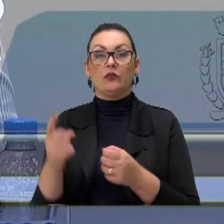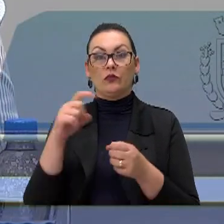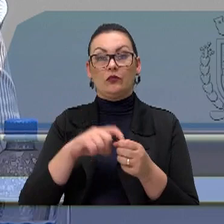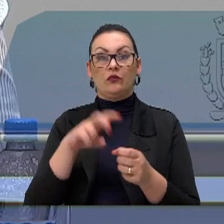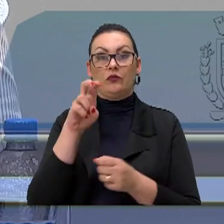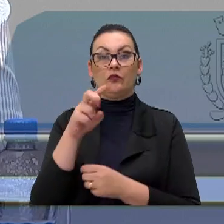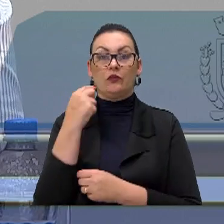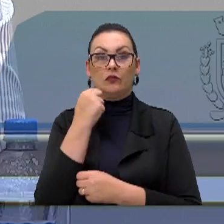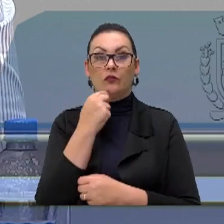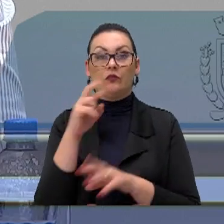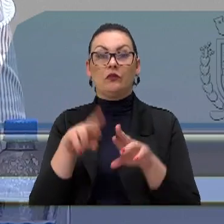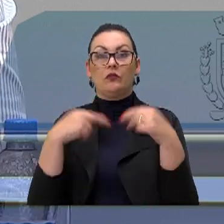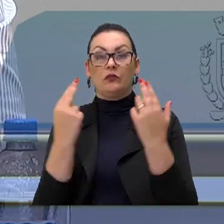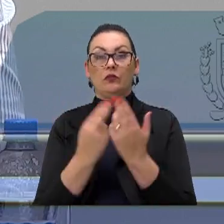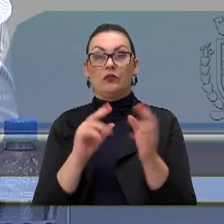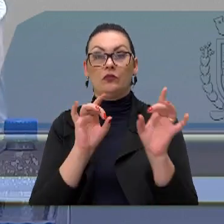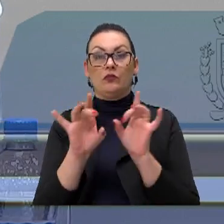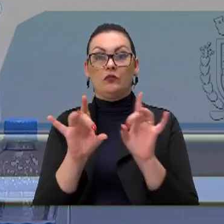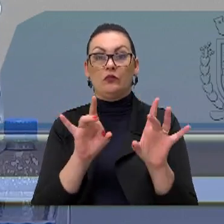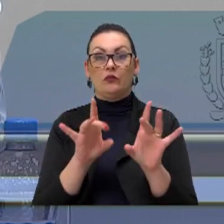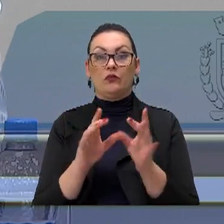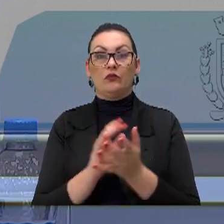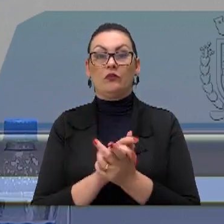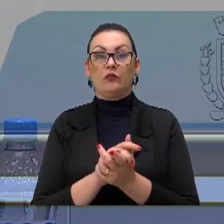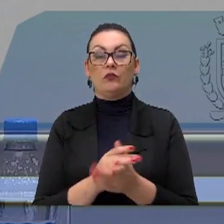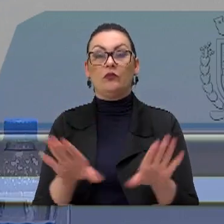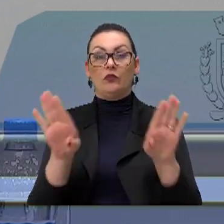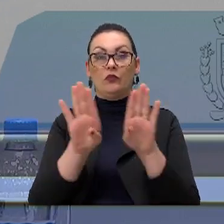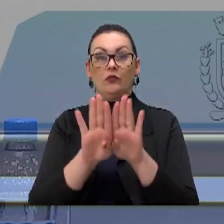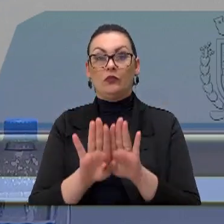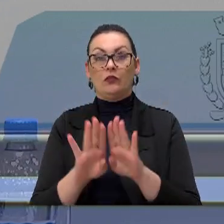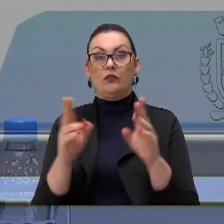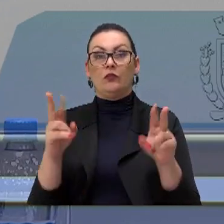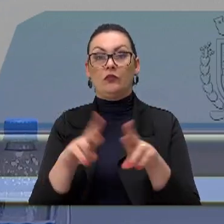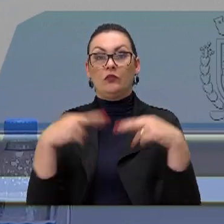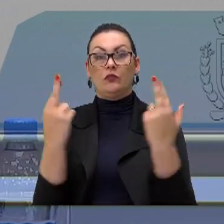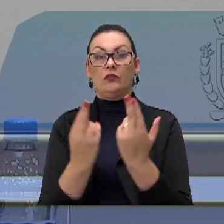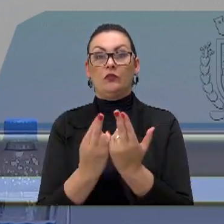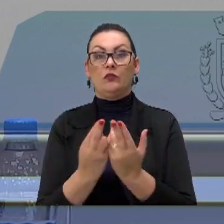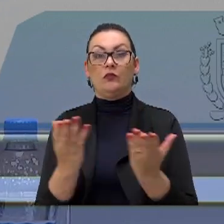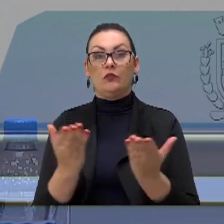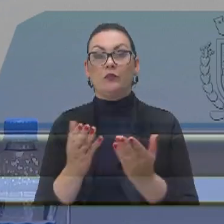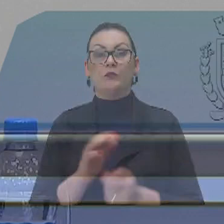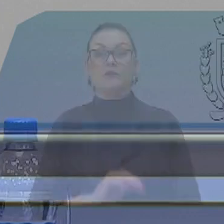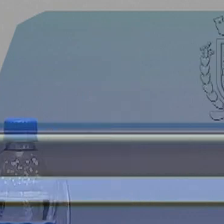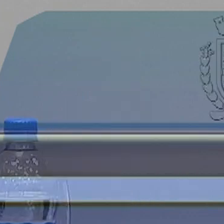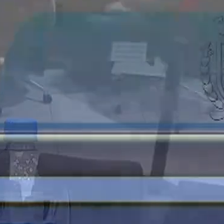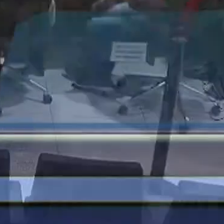5 minutos para a reunião especial e declaro encerrada a presente reunião ordinária.